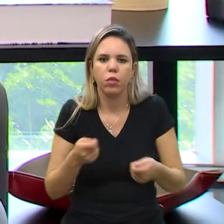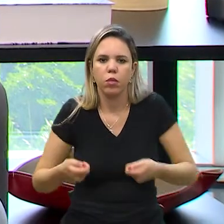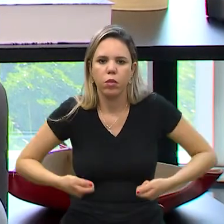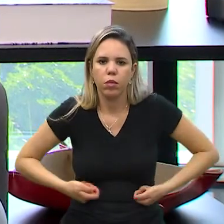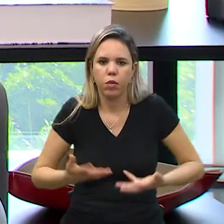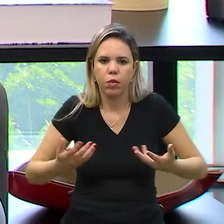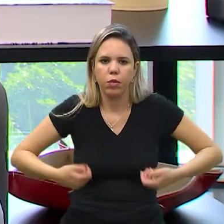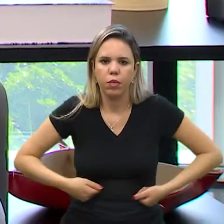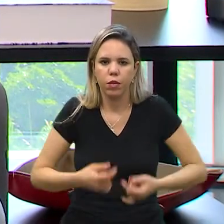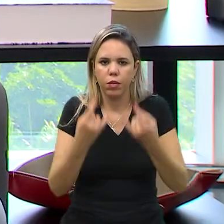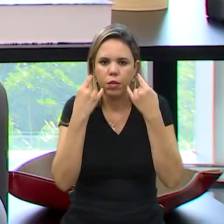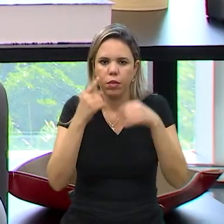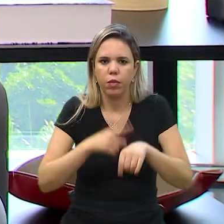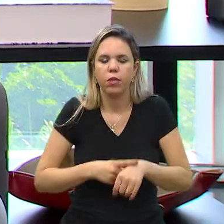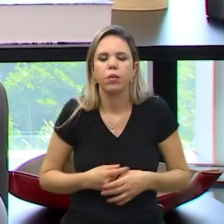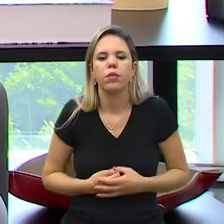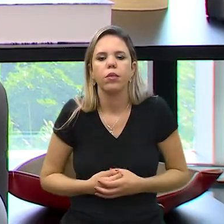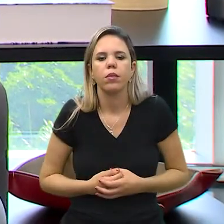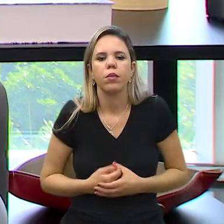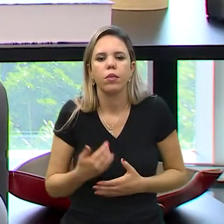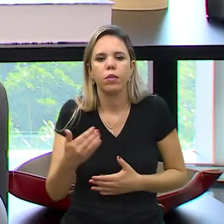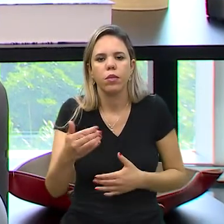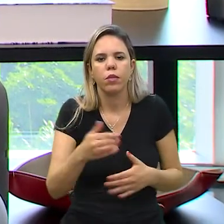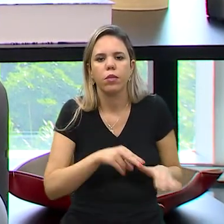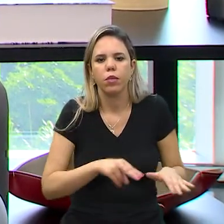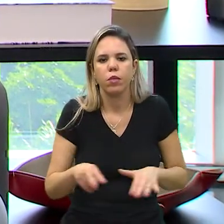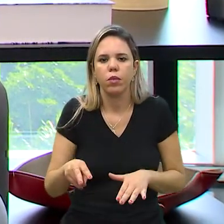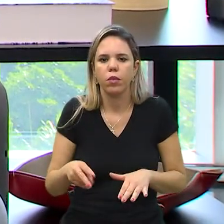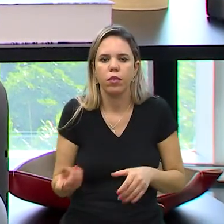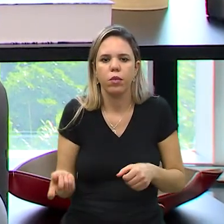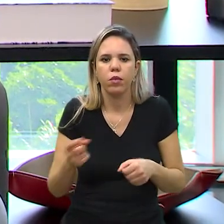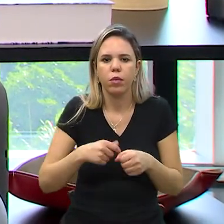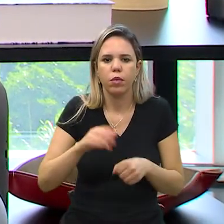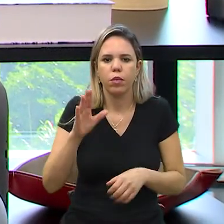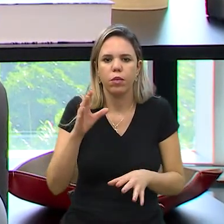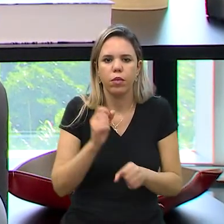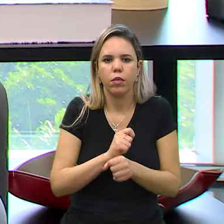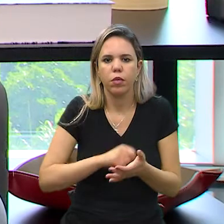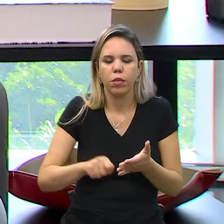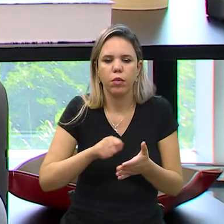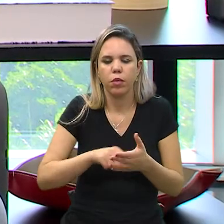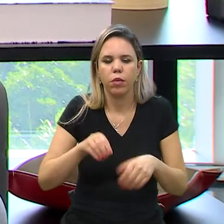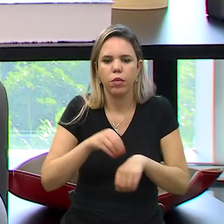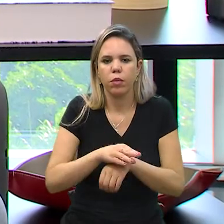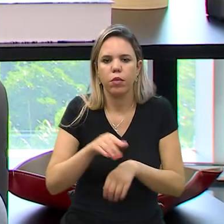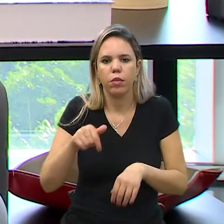o impulso na hora das compras. Na próxima semana, a gente volta com mais dicas e